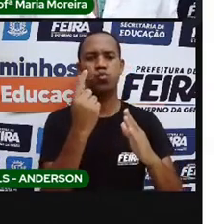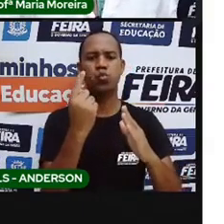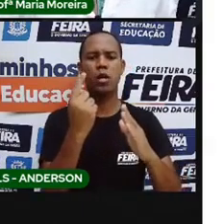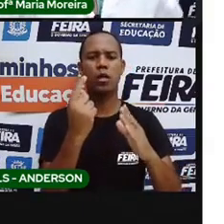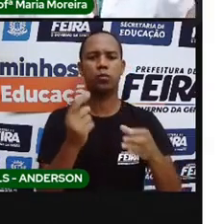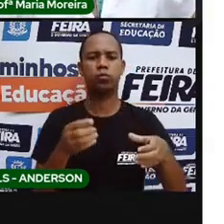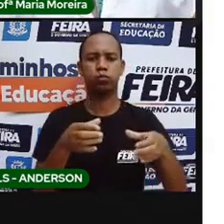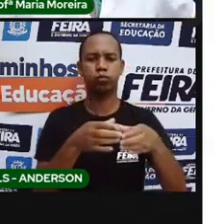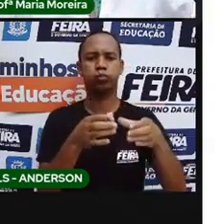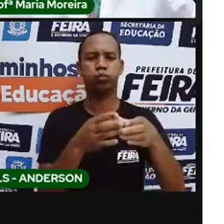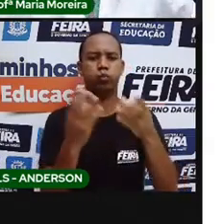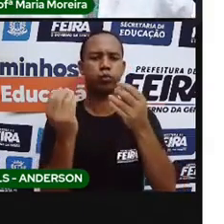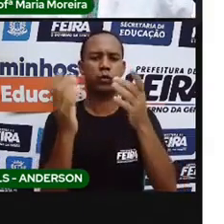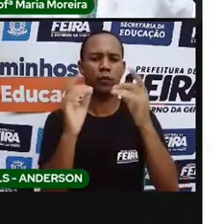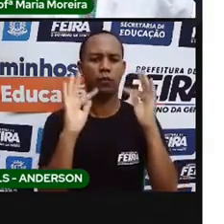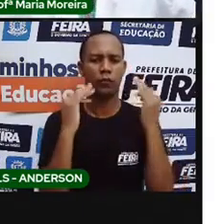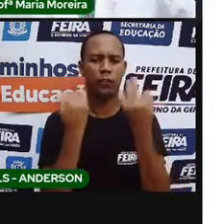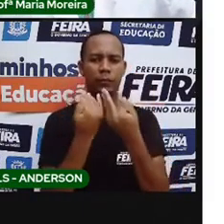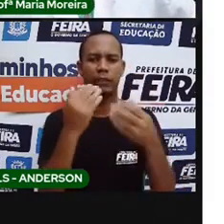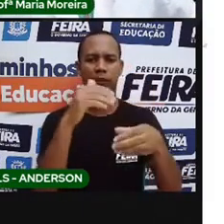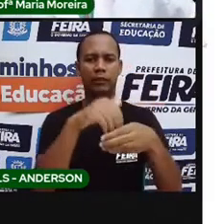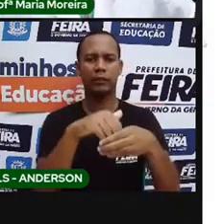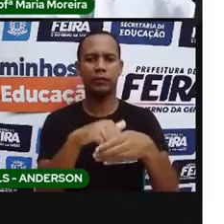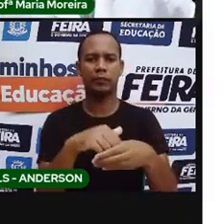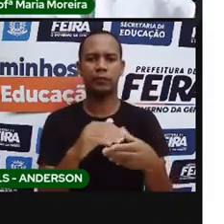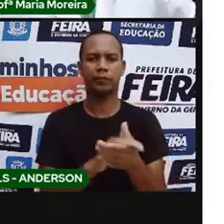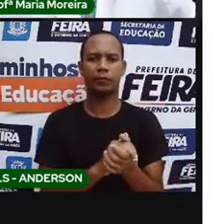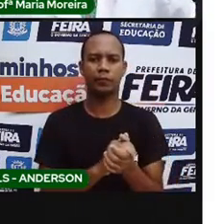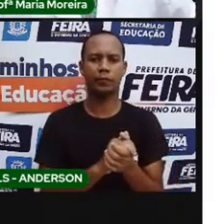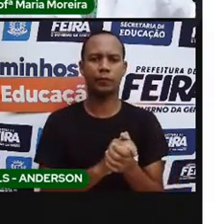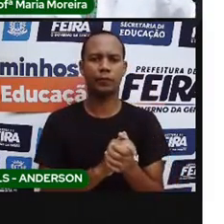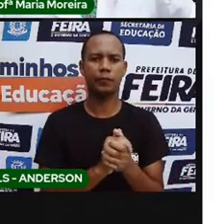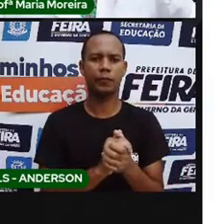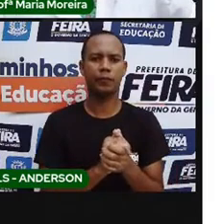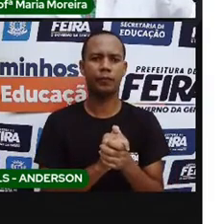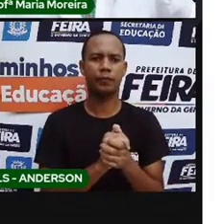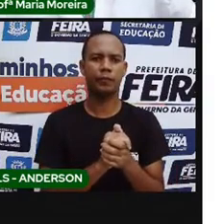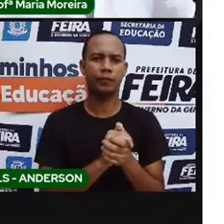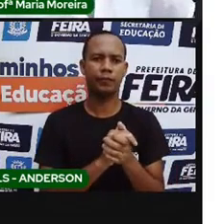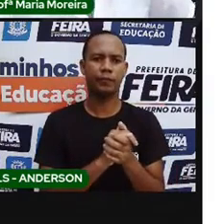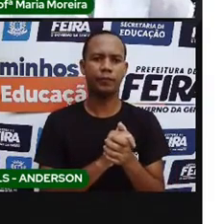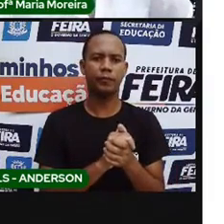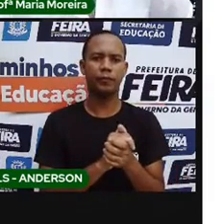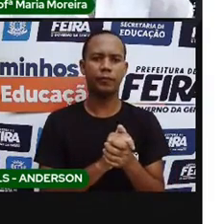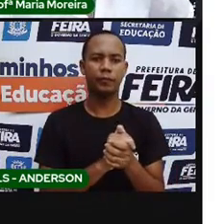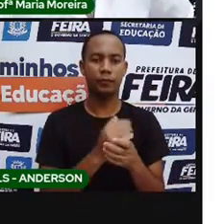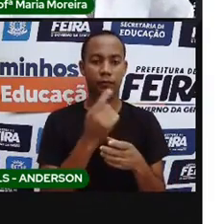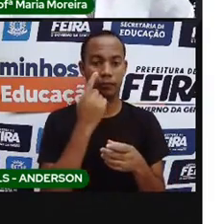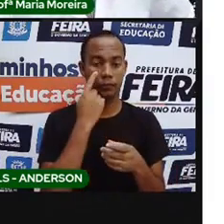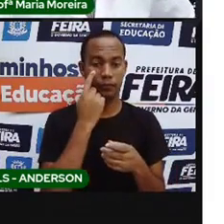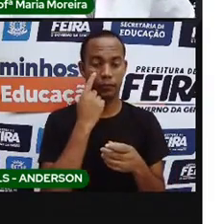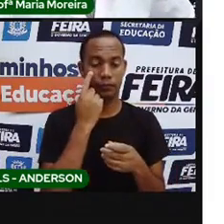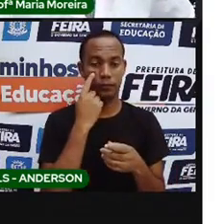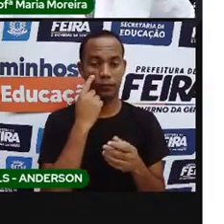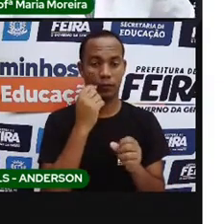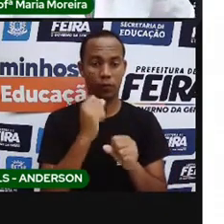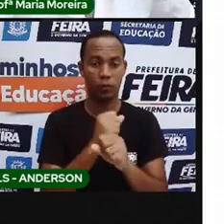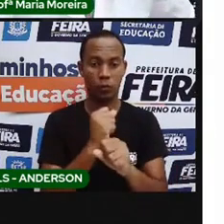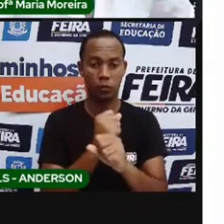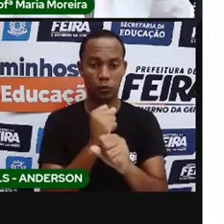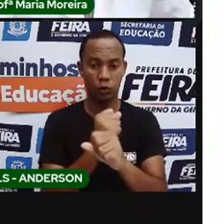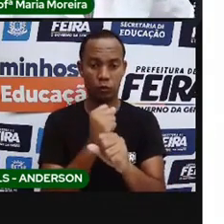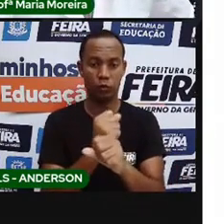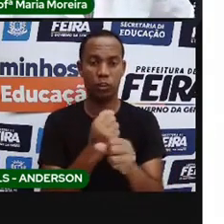chamada de maol. Tá? Vamos passar aqui. Bom, as casas são construídas com